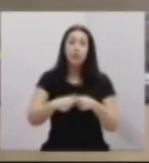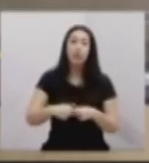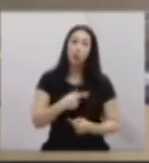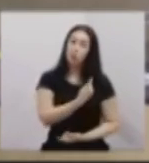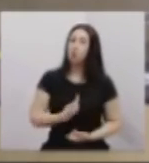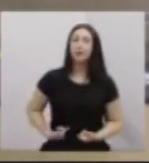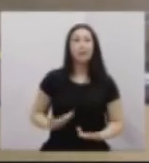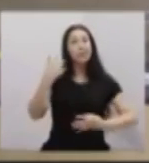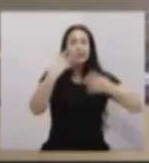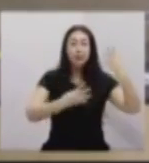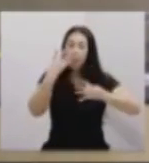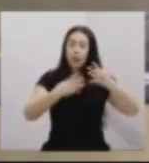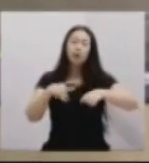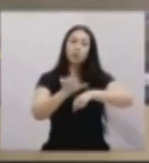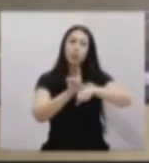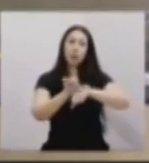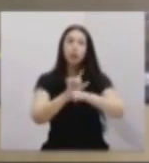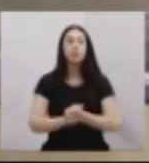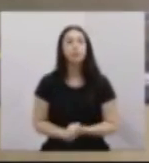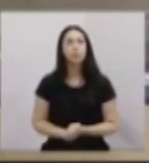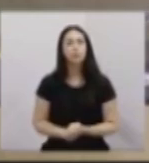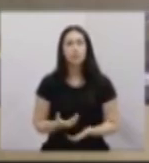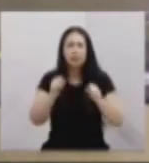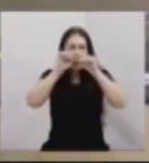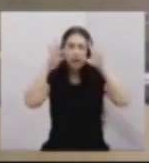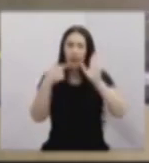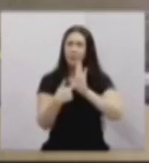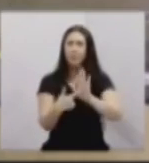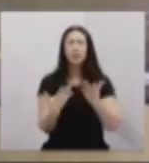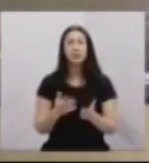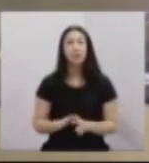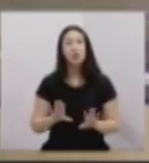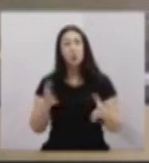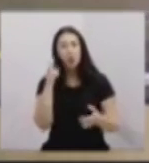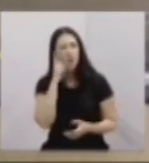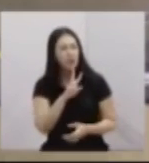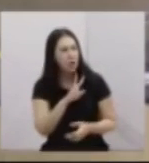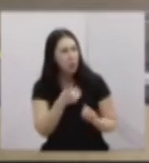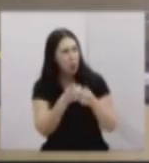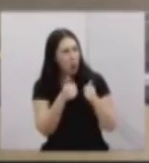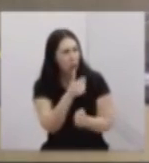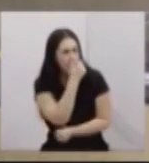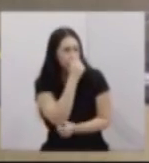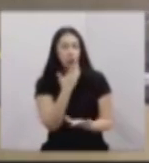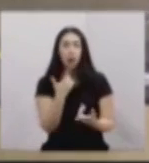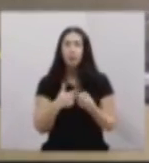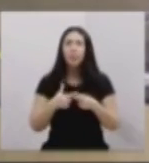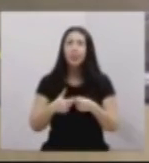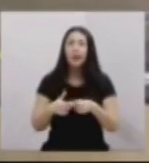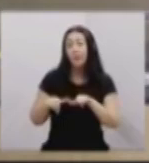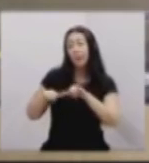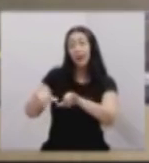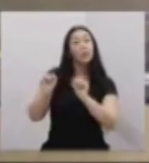com essas medidas que tomou. E aí está muito claro, né? Quando a gente vê a JTU lotado, por que os mercados podem ter várias